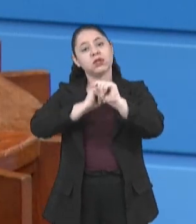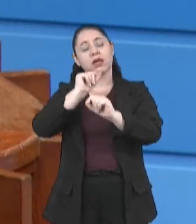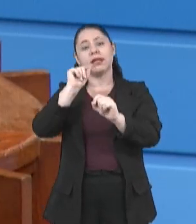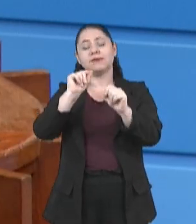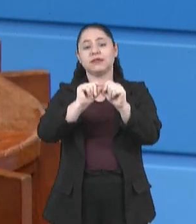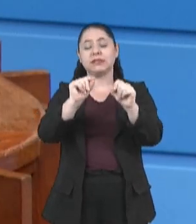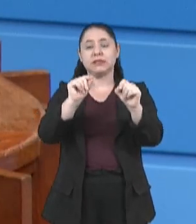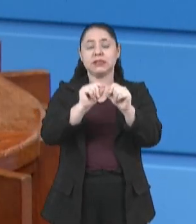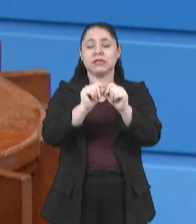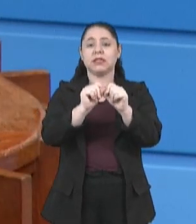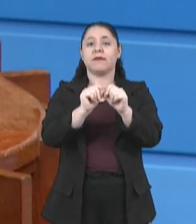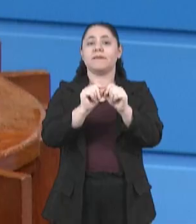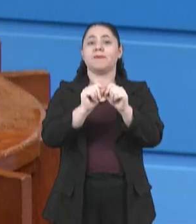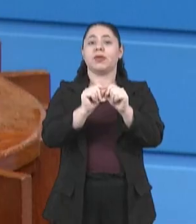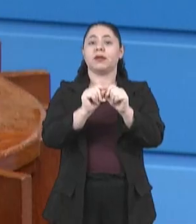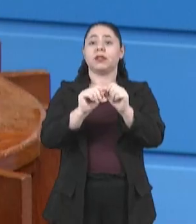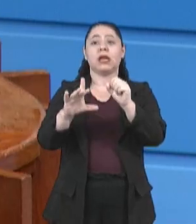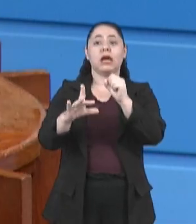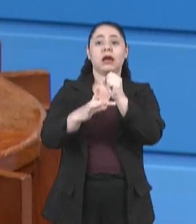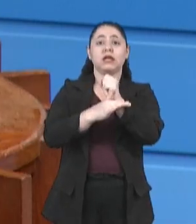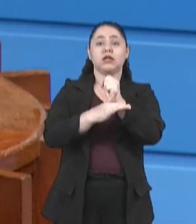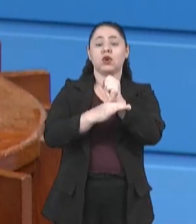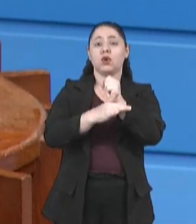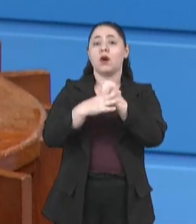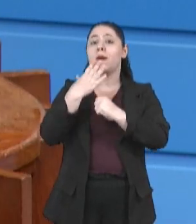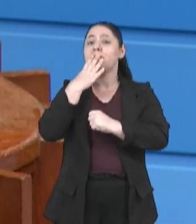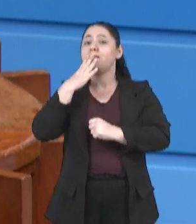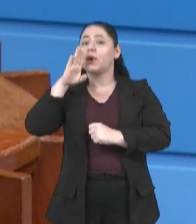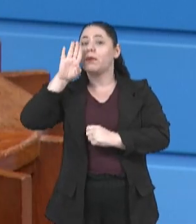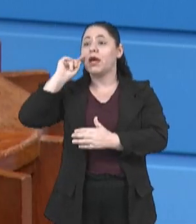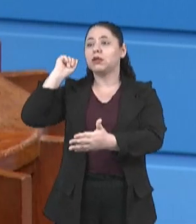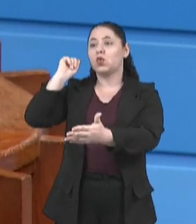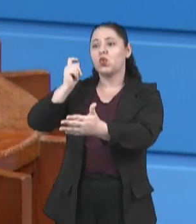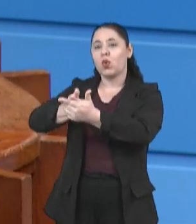justamente para garantir o cumprimento